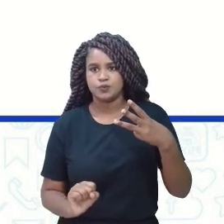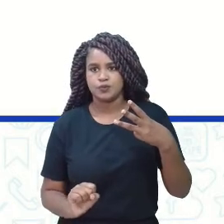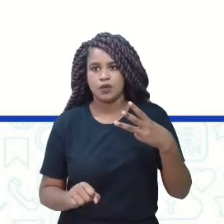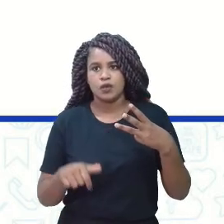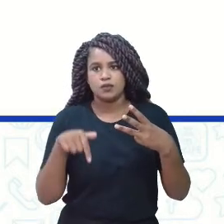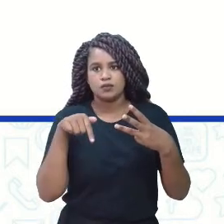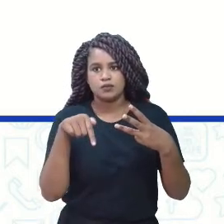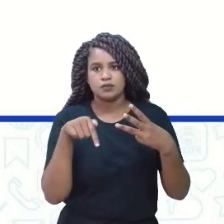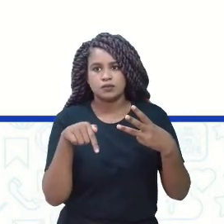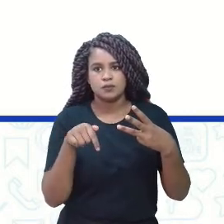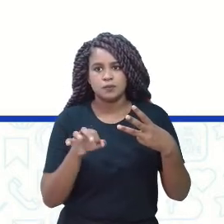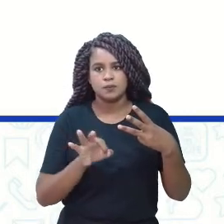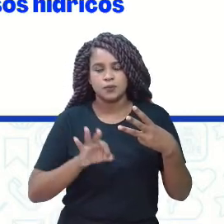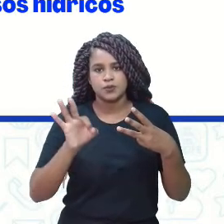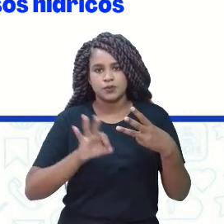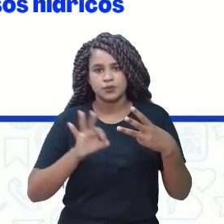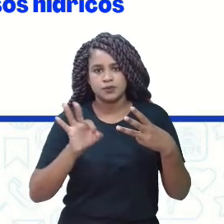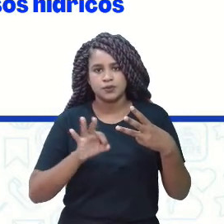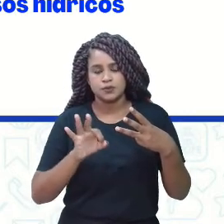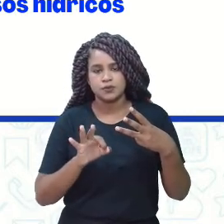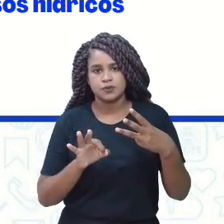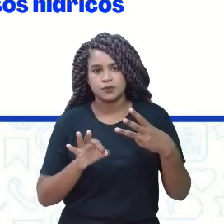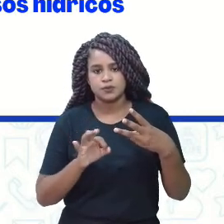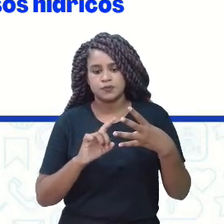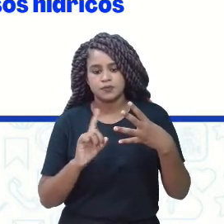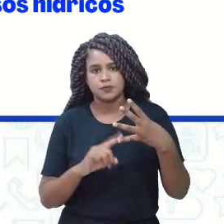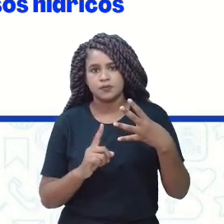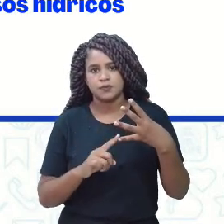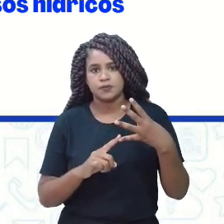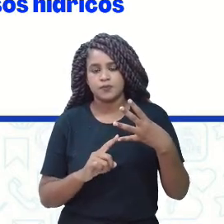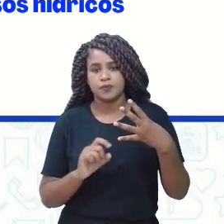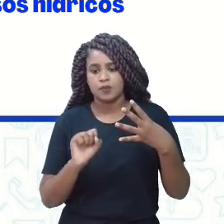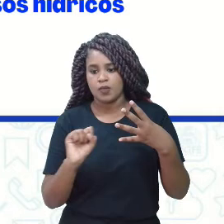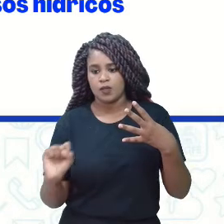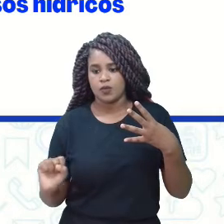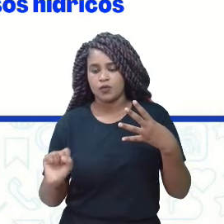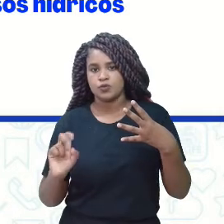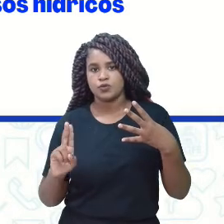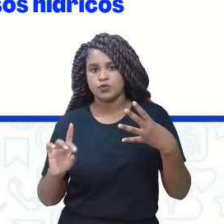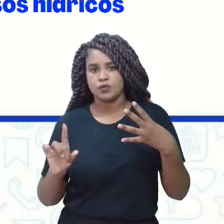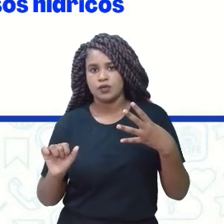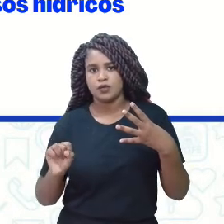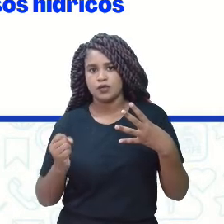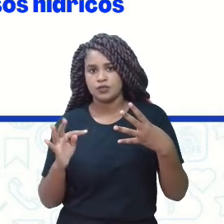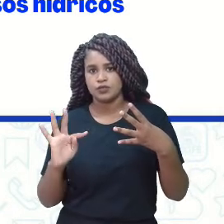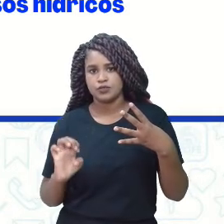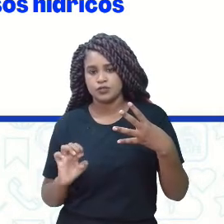7% desses recursos hídricos. A região sudeste corresponde a